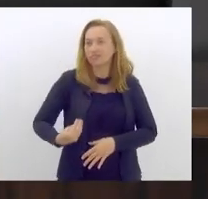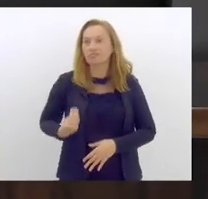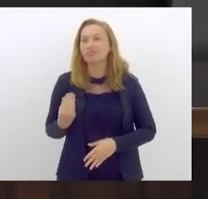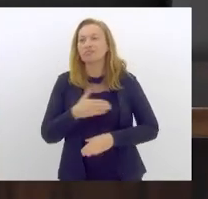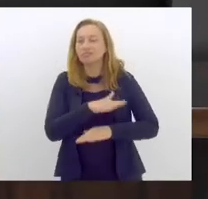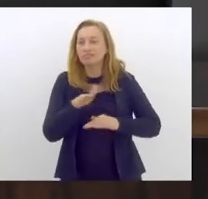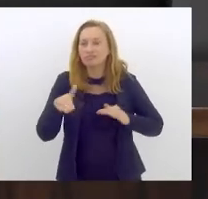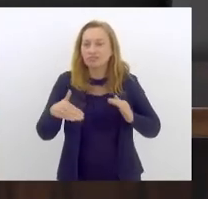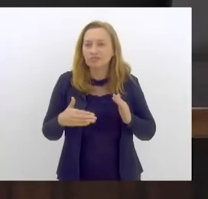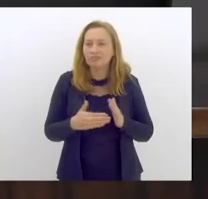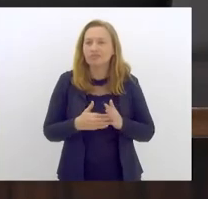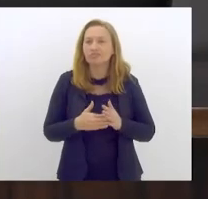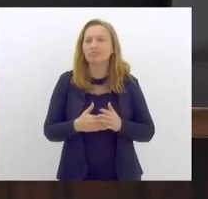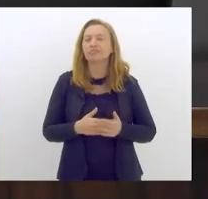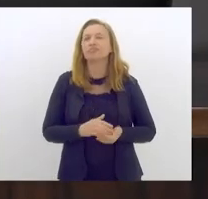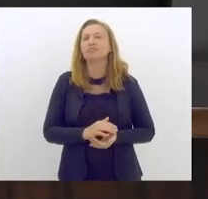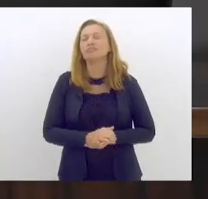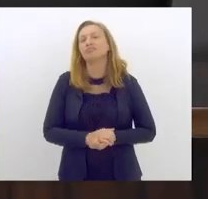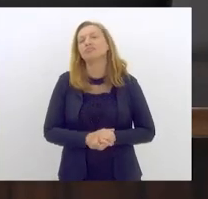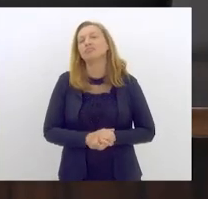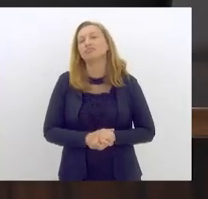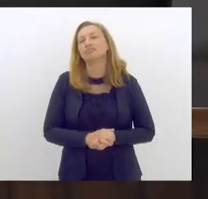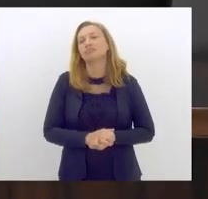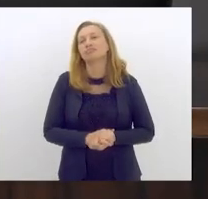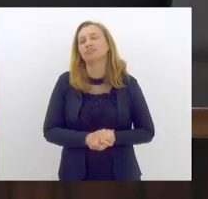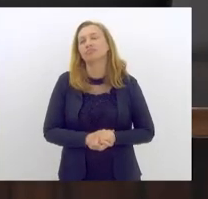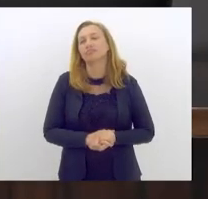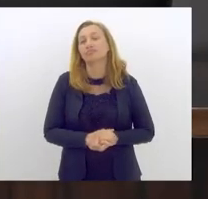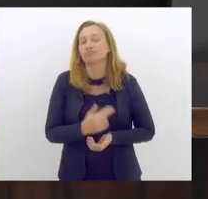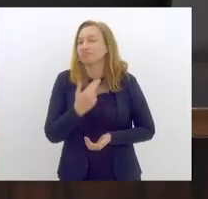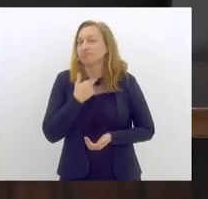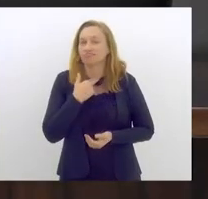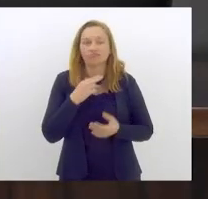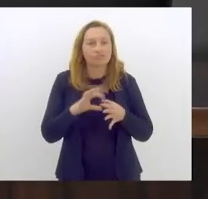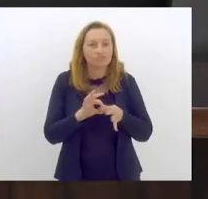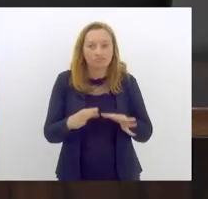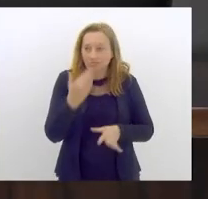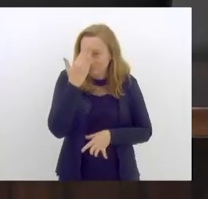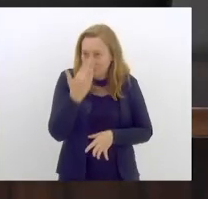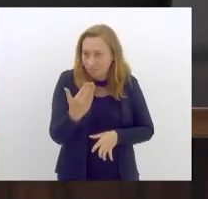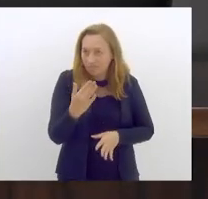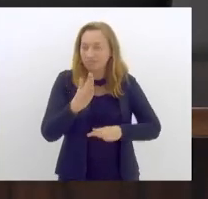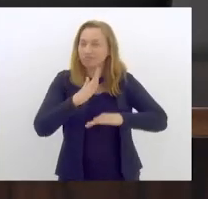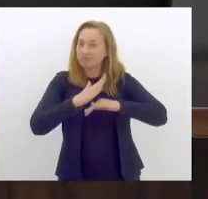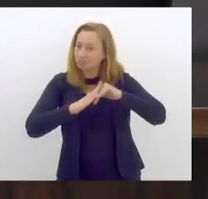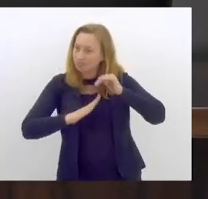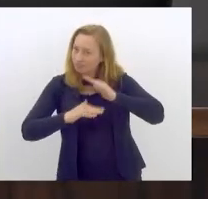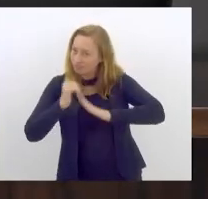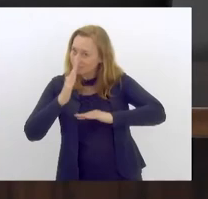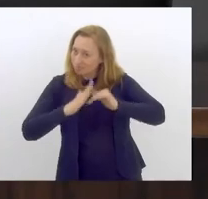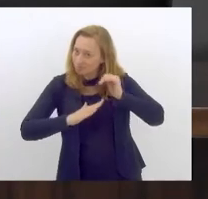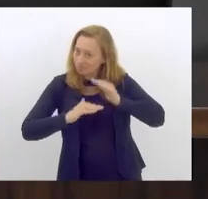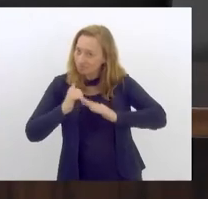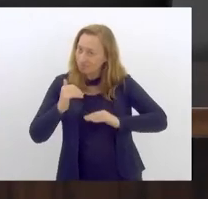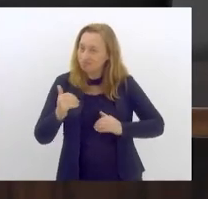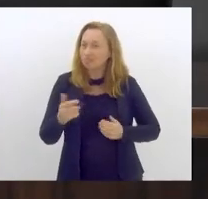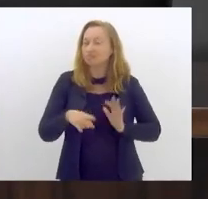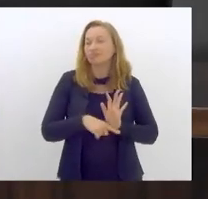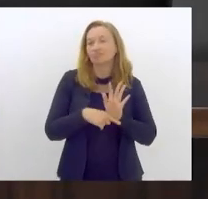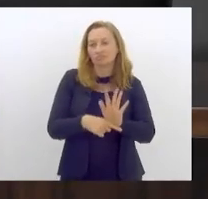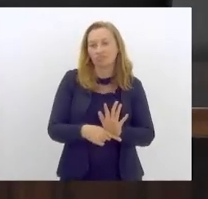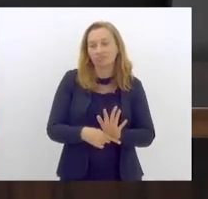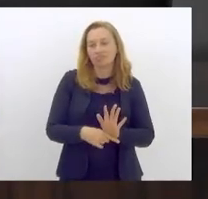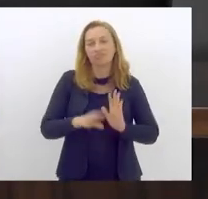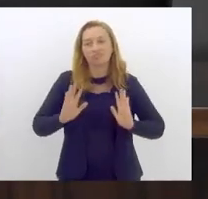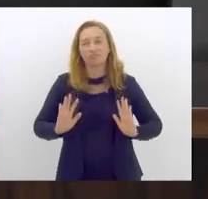presença de todas de todos mas não posso deixar de agradecer aos profissionais que contribuíram para